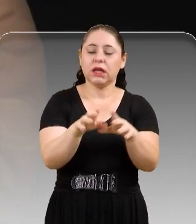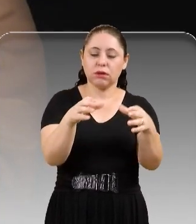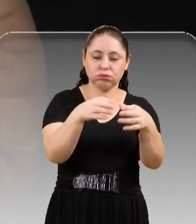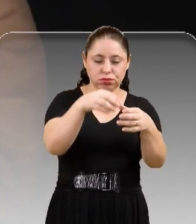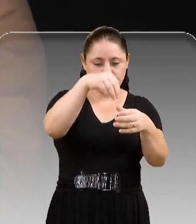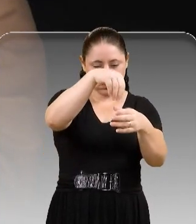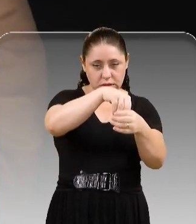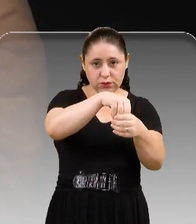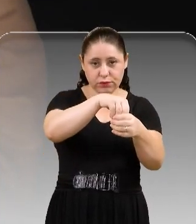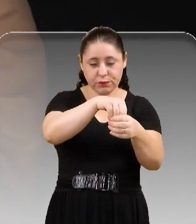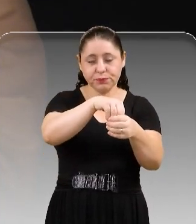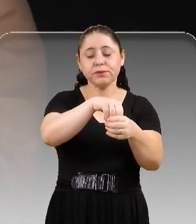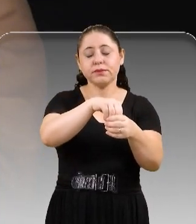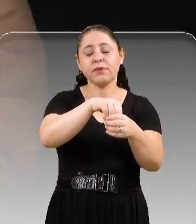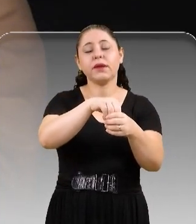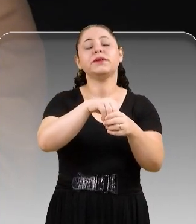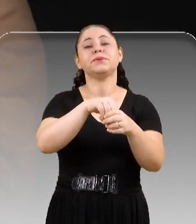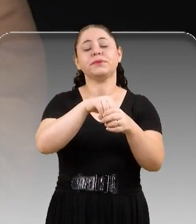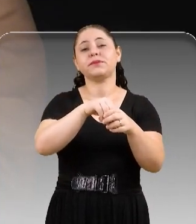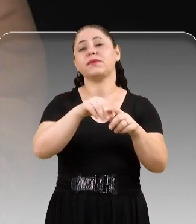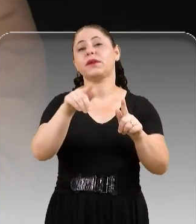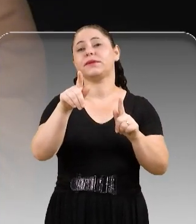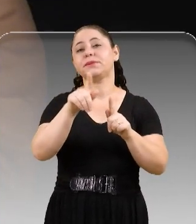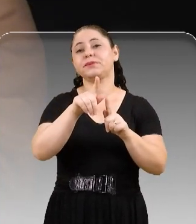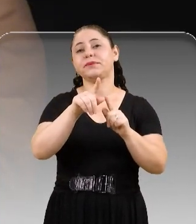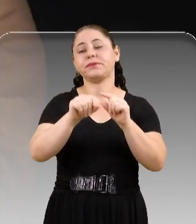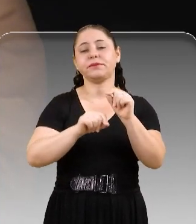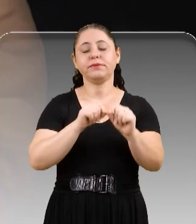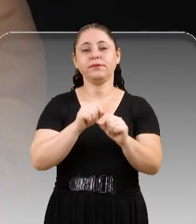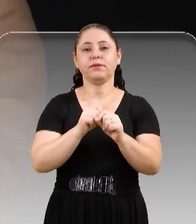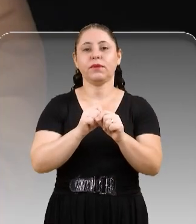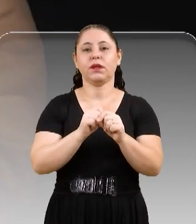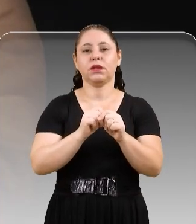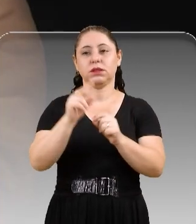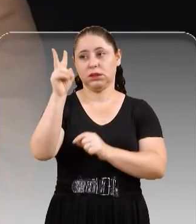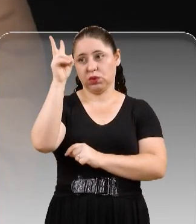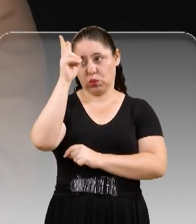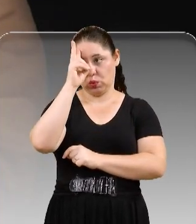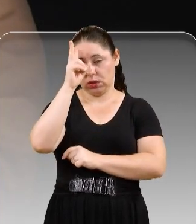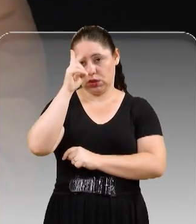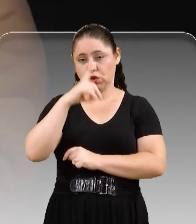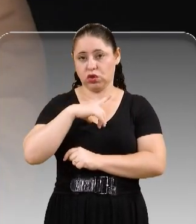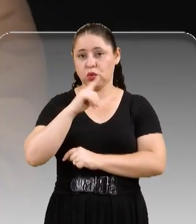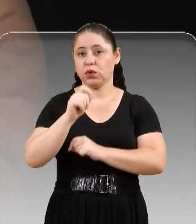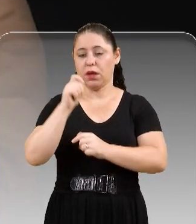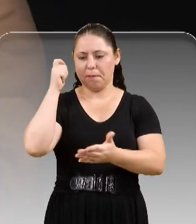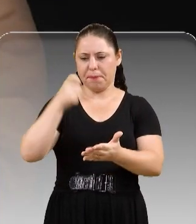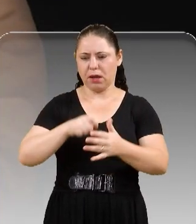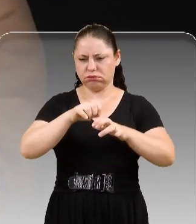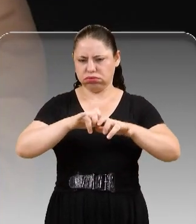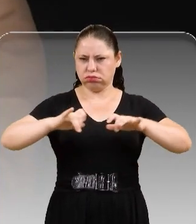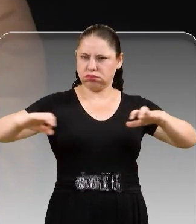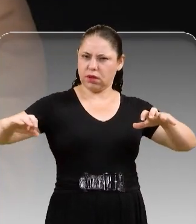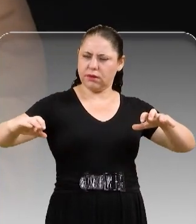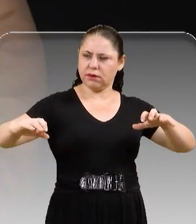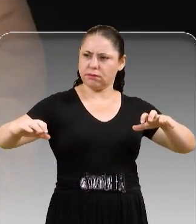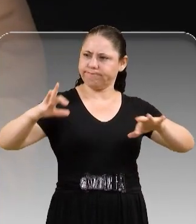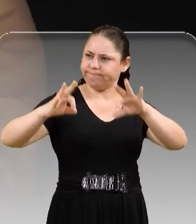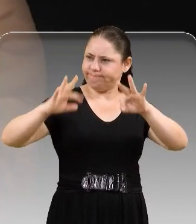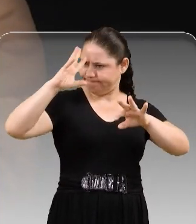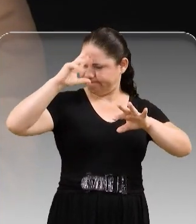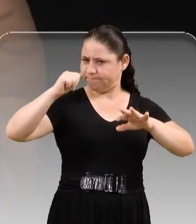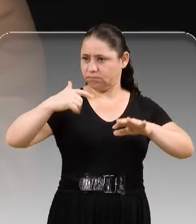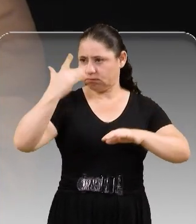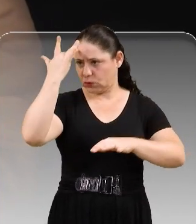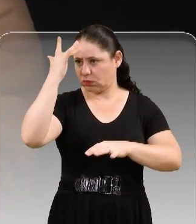domingo, e na segunda-feira fui para Pedro Gomes, já tinha um júri para ser feito, né? Então não tinha nem noção de como fazer um